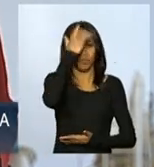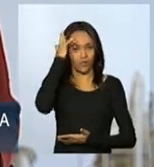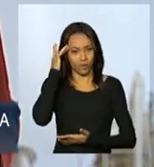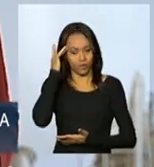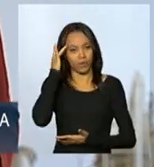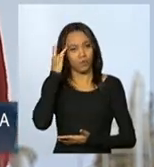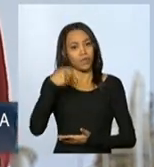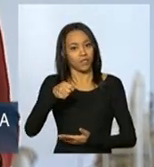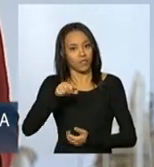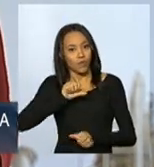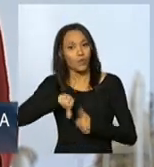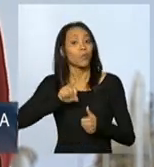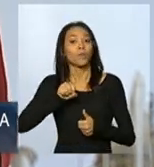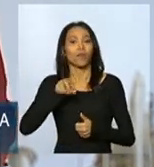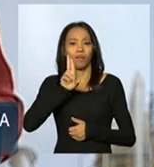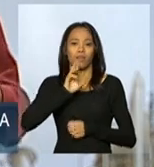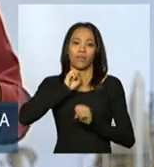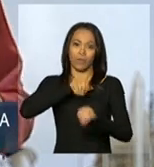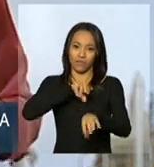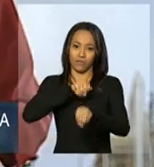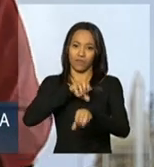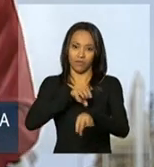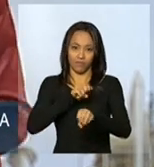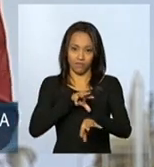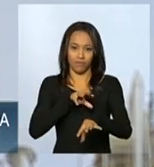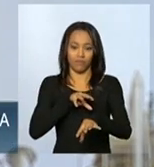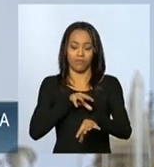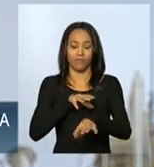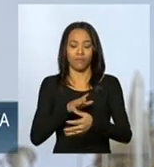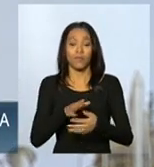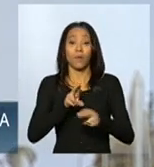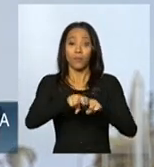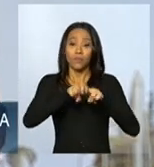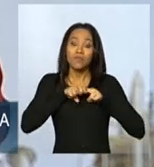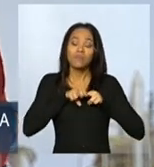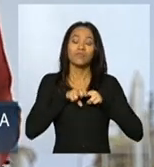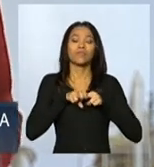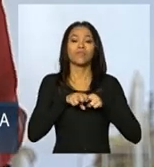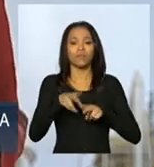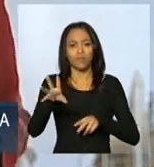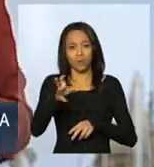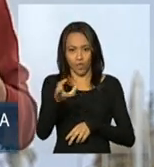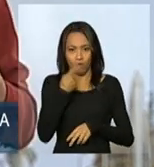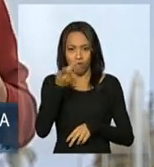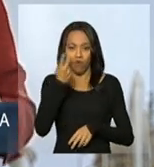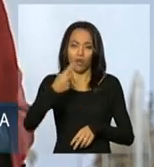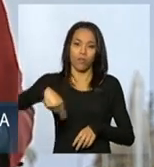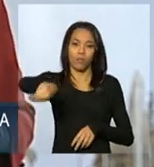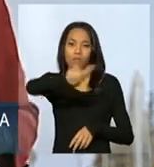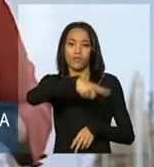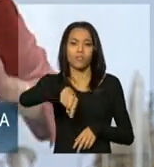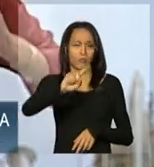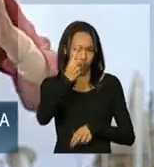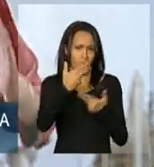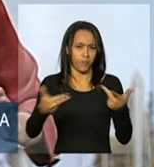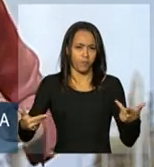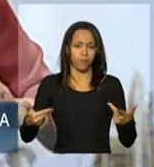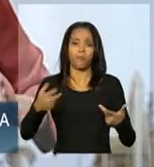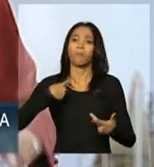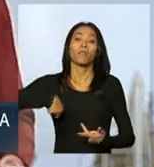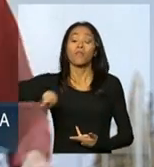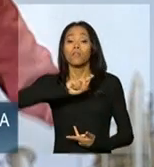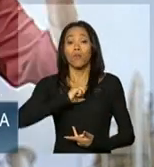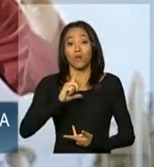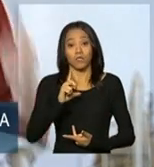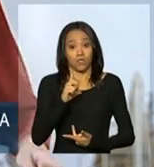vocês, que é a educação. Por isso, o que eu digo para vocês é o seguinte: nós estamos